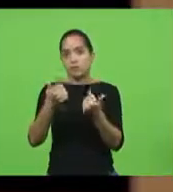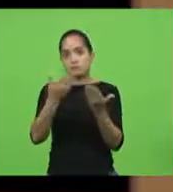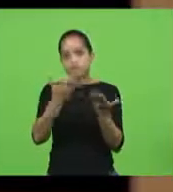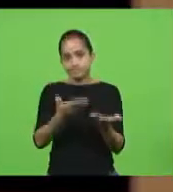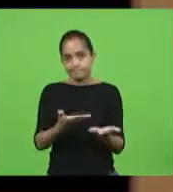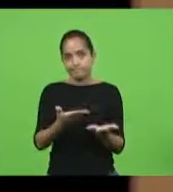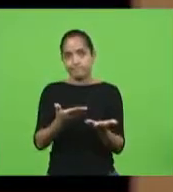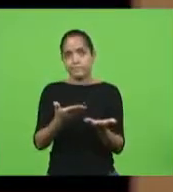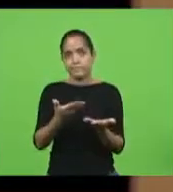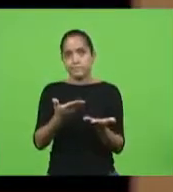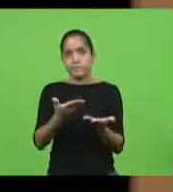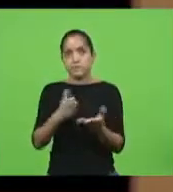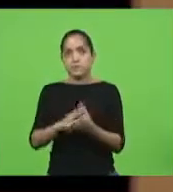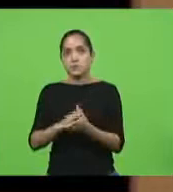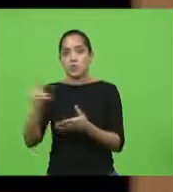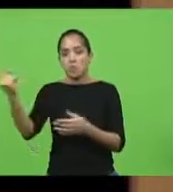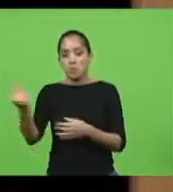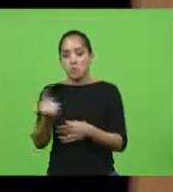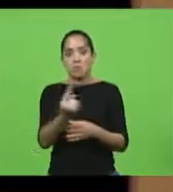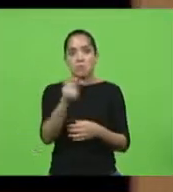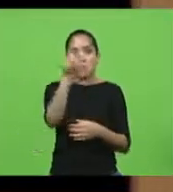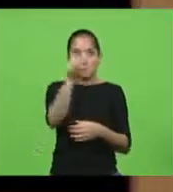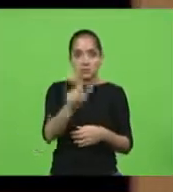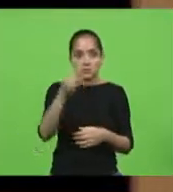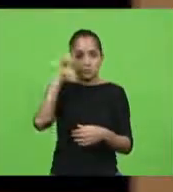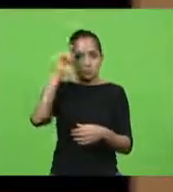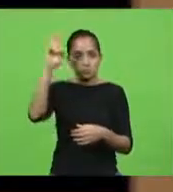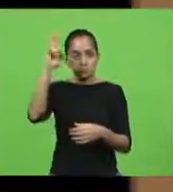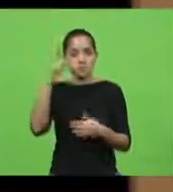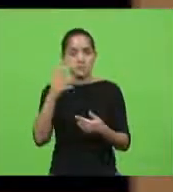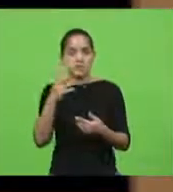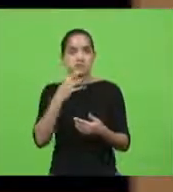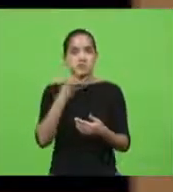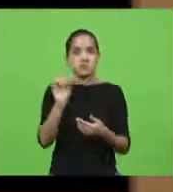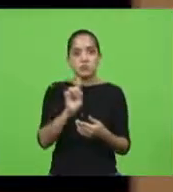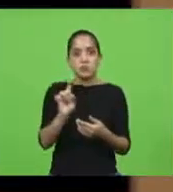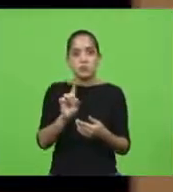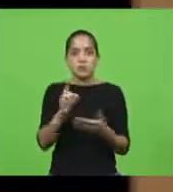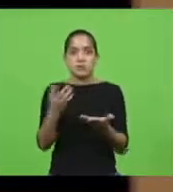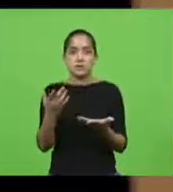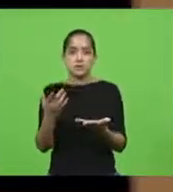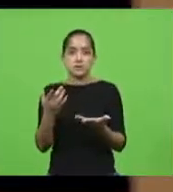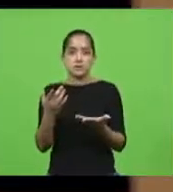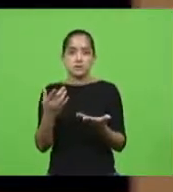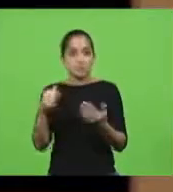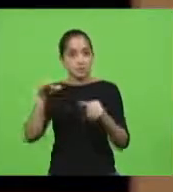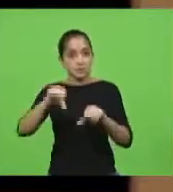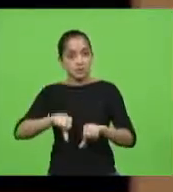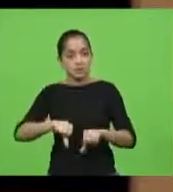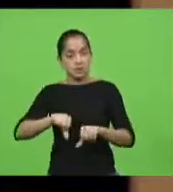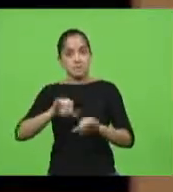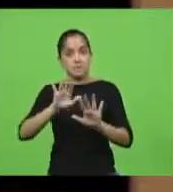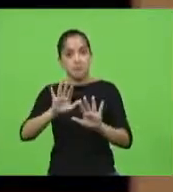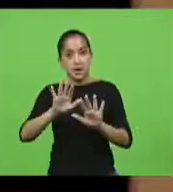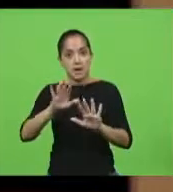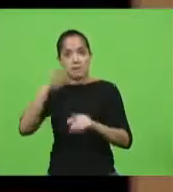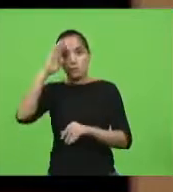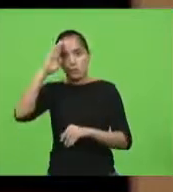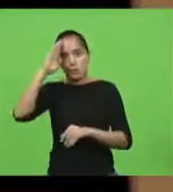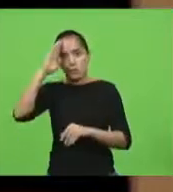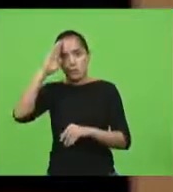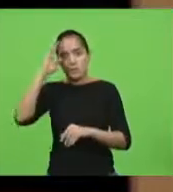que um corpo estranho vir comandar a segurança, que os comandantes que nós temos façam